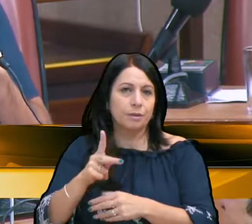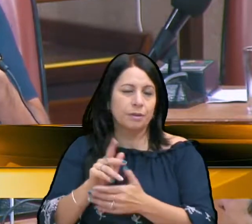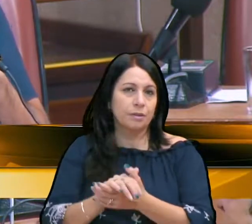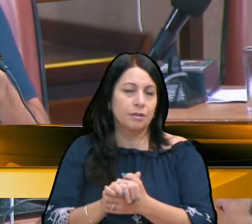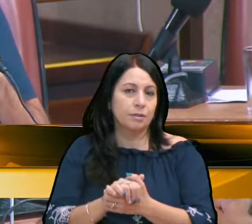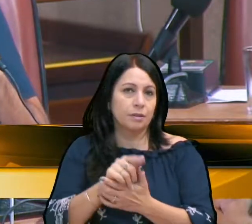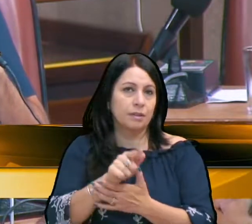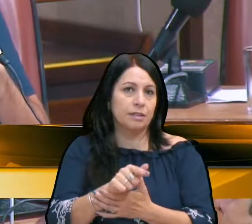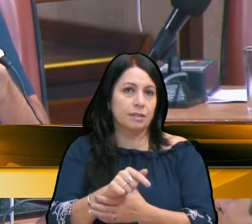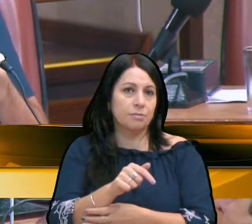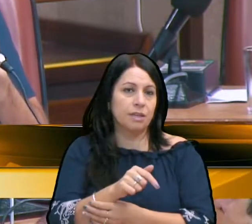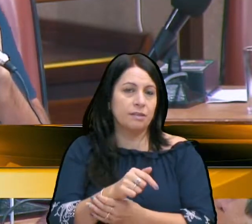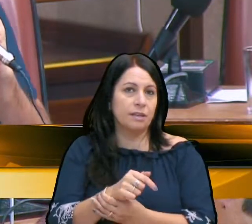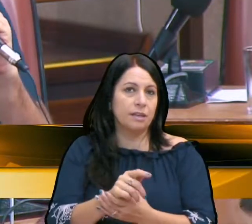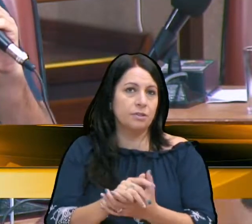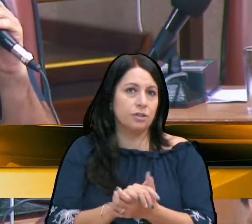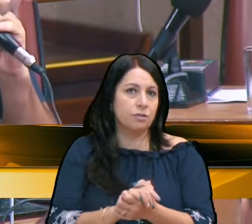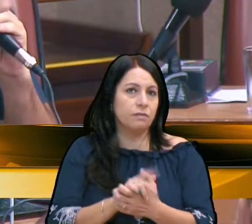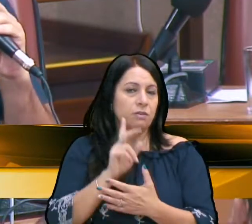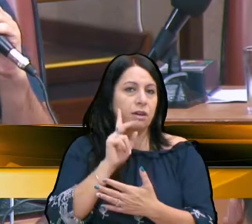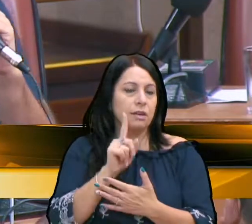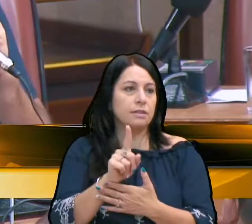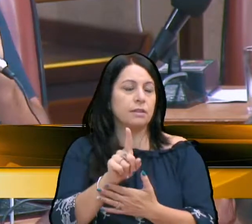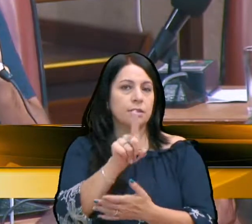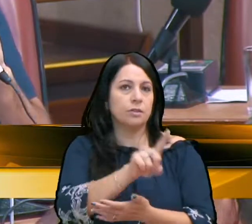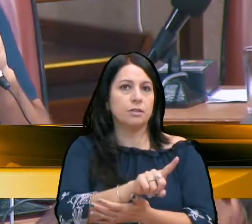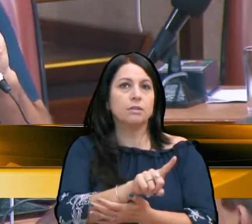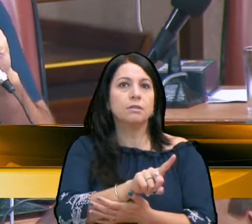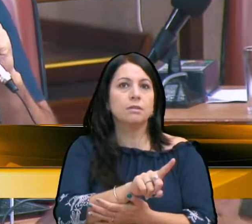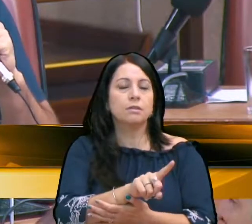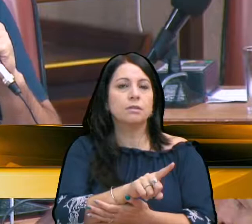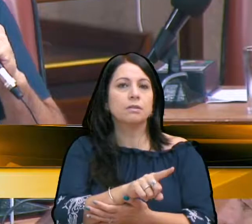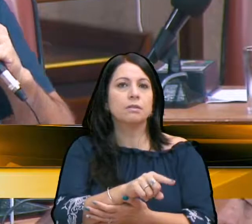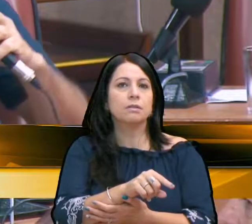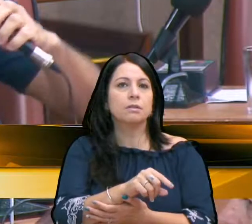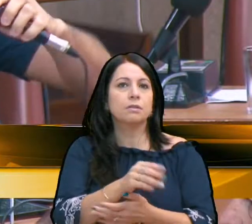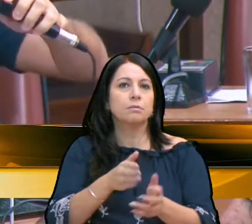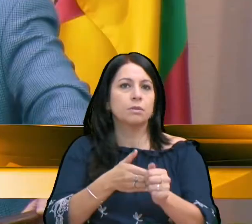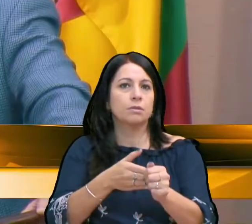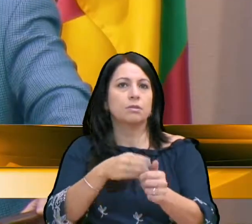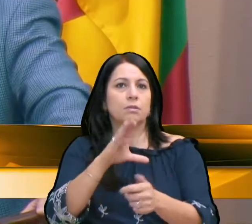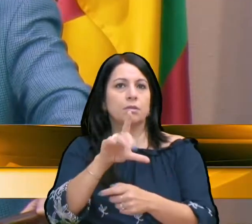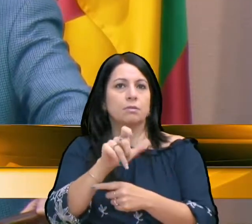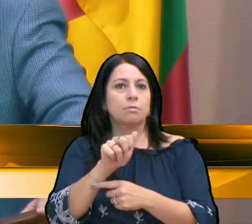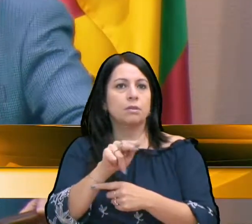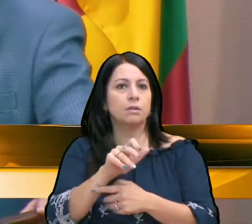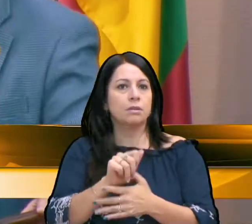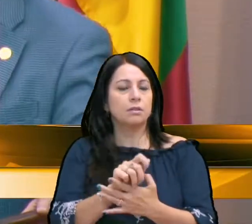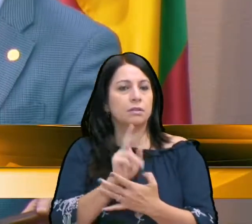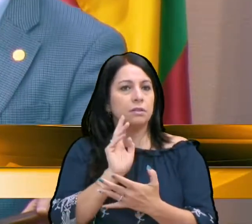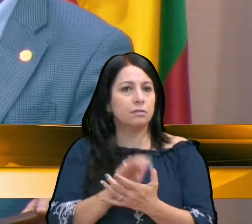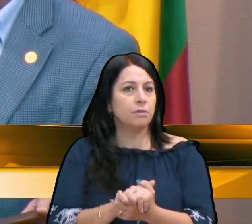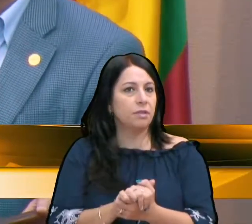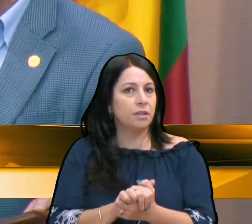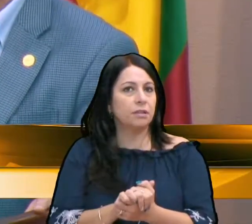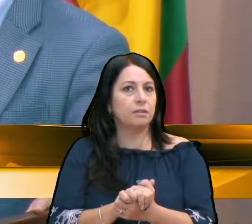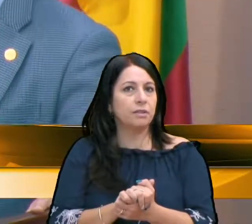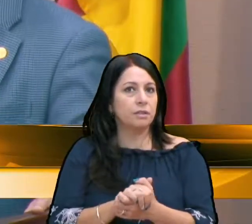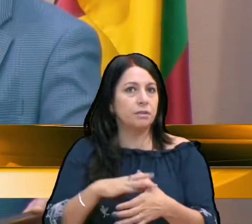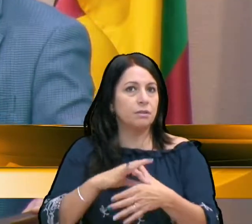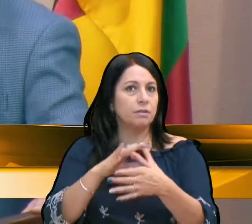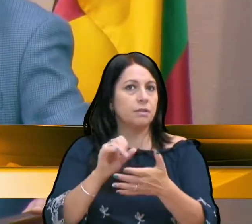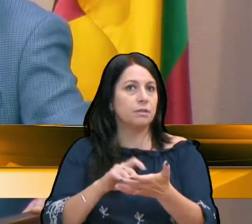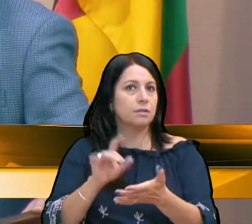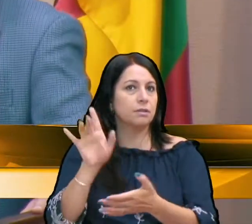perseguida. Eu não quero acreditar que outras quatro estejam sendo perseguidas em virtude da Cláudia. Obrigado. Obrigado, vereador Rafael. Declaração de